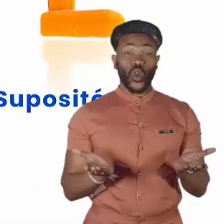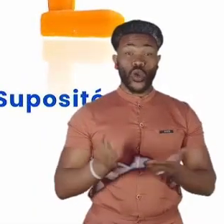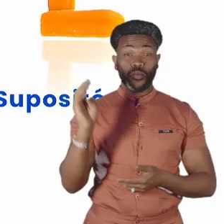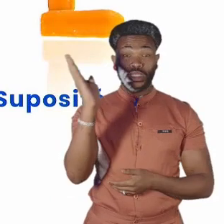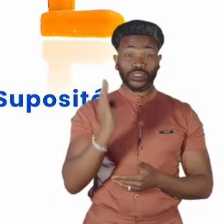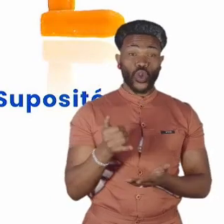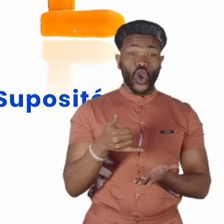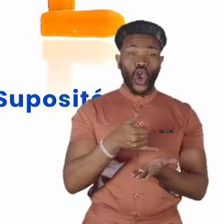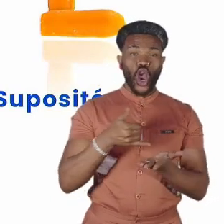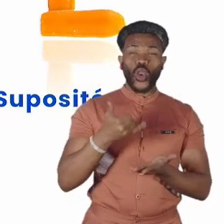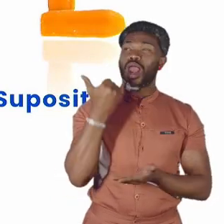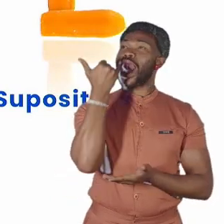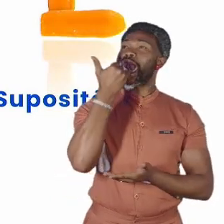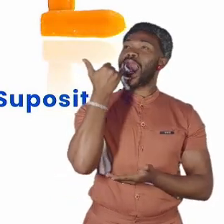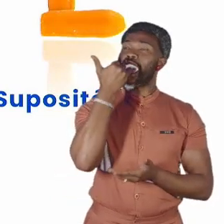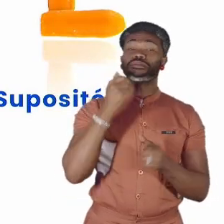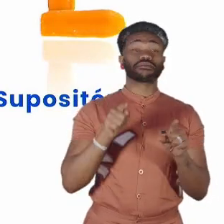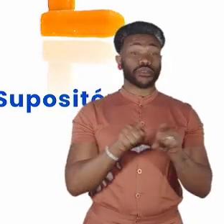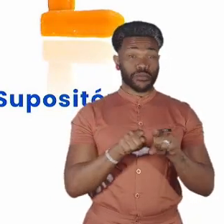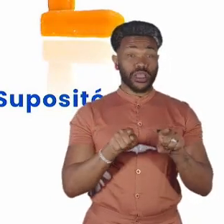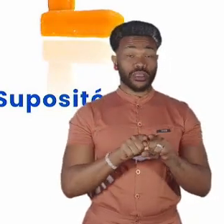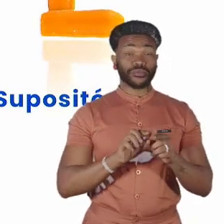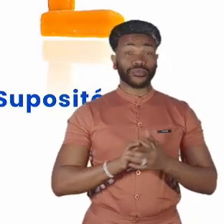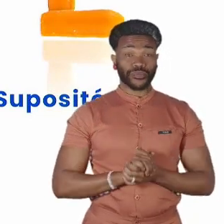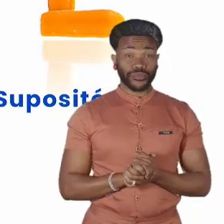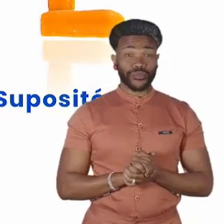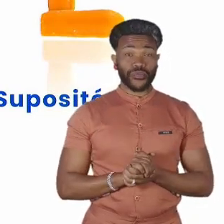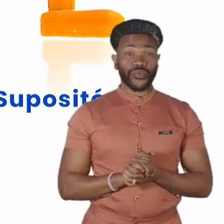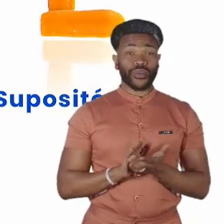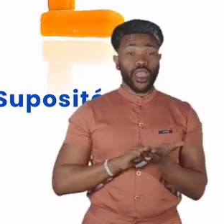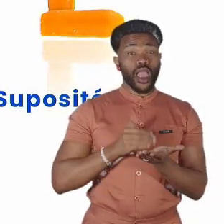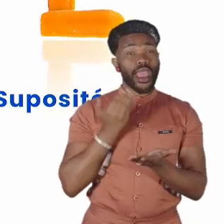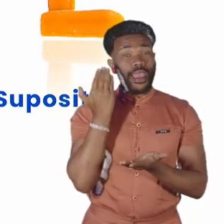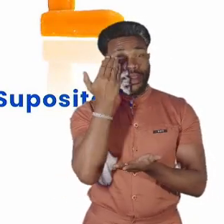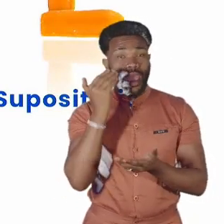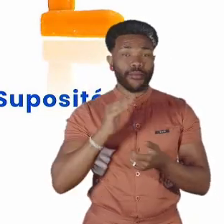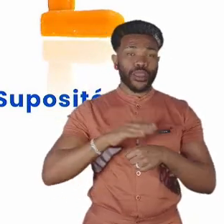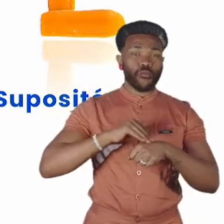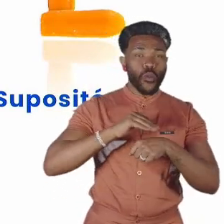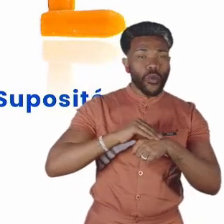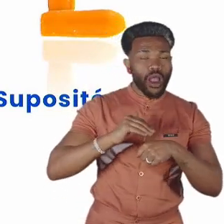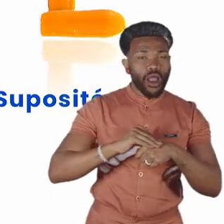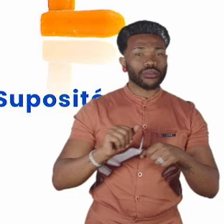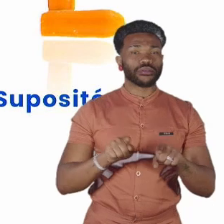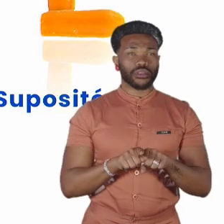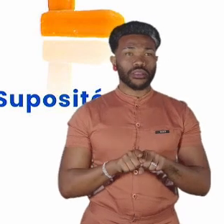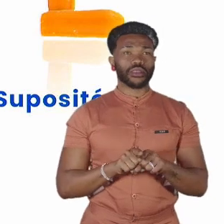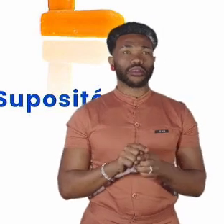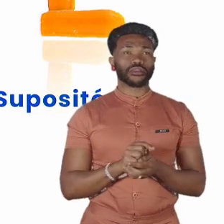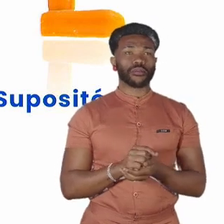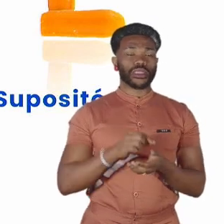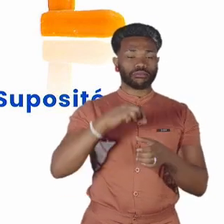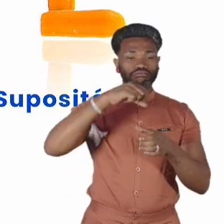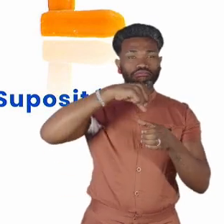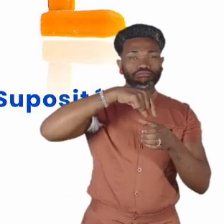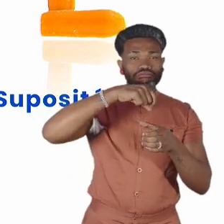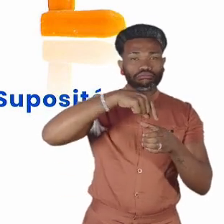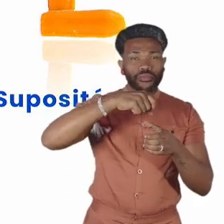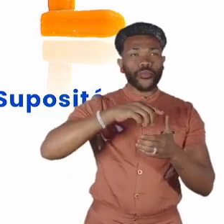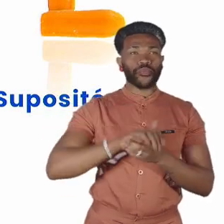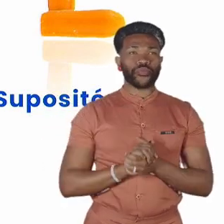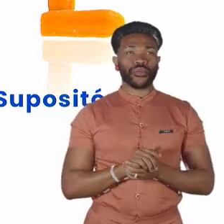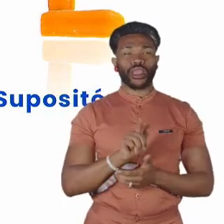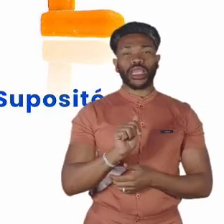óleo sublingual também. Os cremes e pomadas, o destilado que vai na canetinha, as